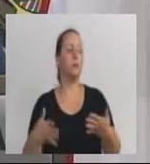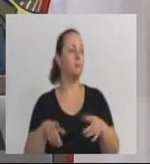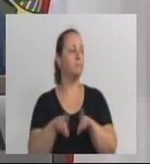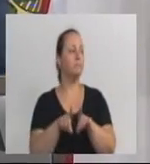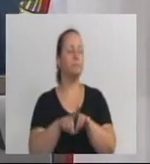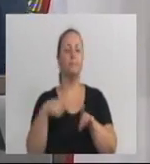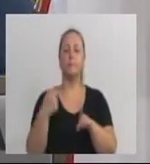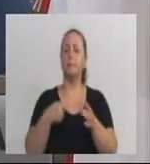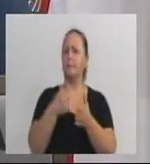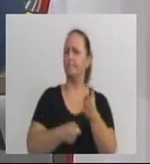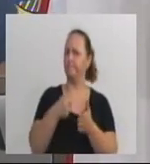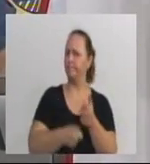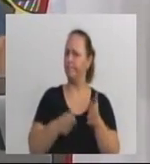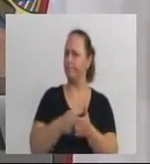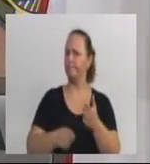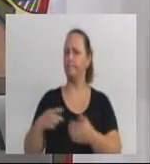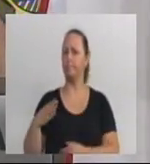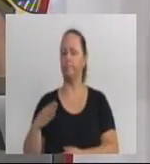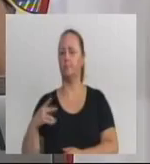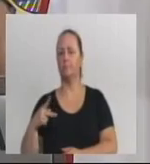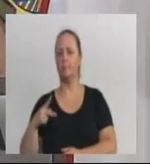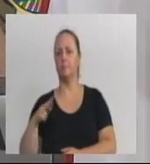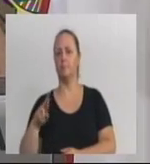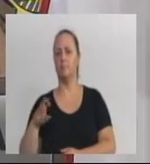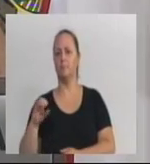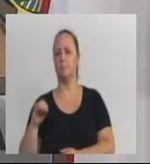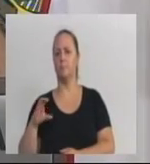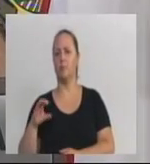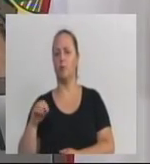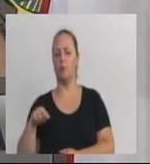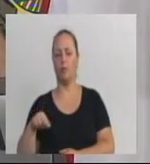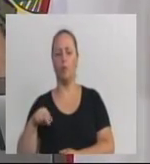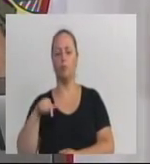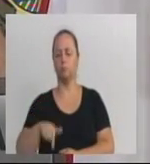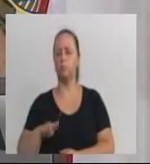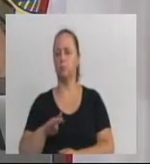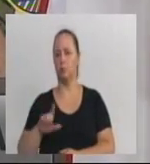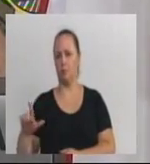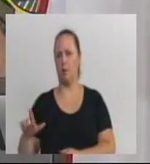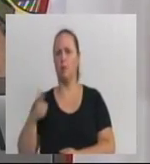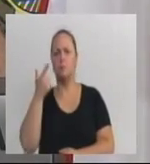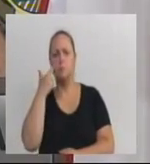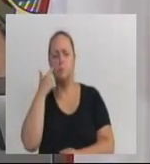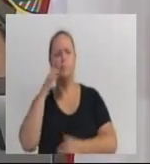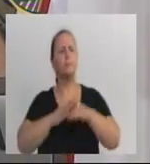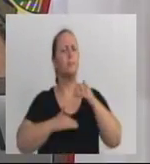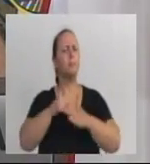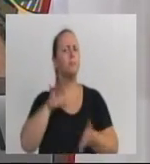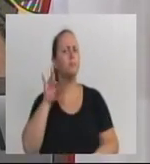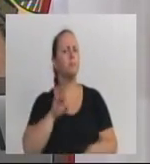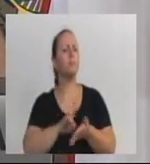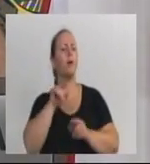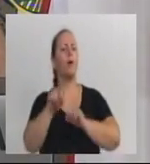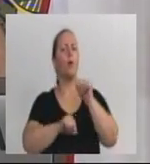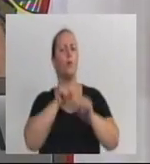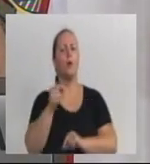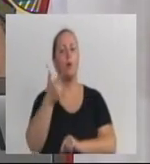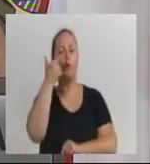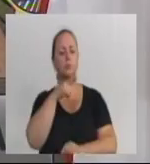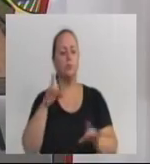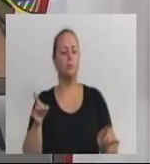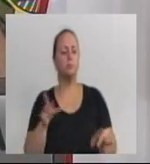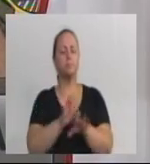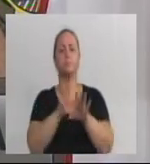né, o resultado aí, como bem colocou aqui o vereador Vanderlei, na prática do que foi atendido ou não e do que foi solucionado ou não